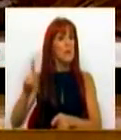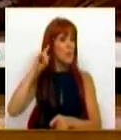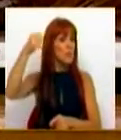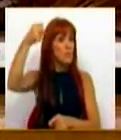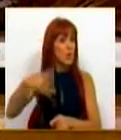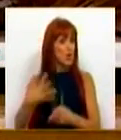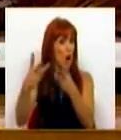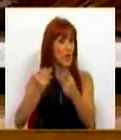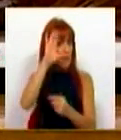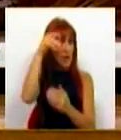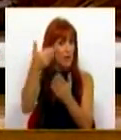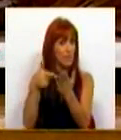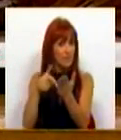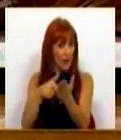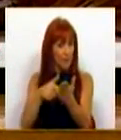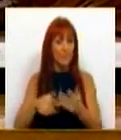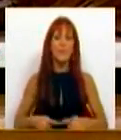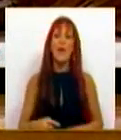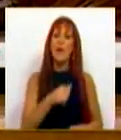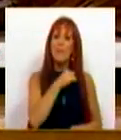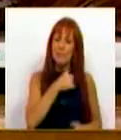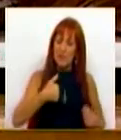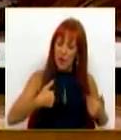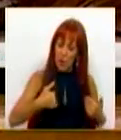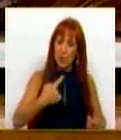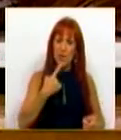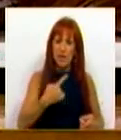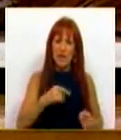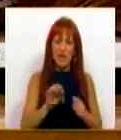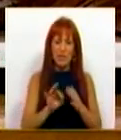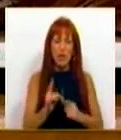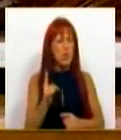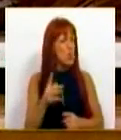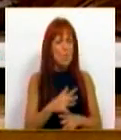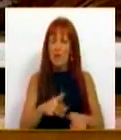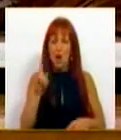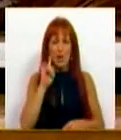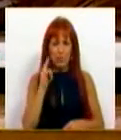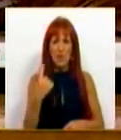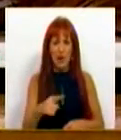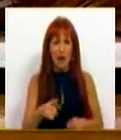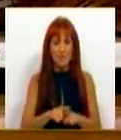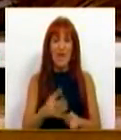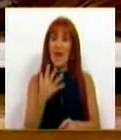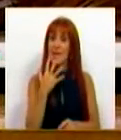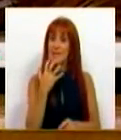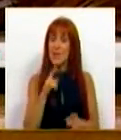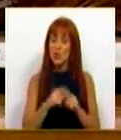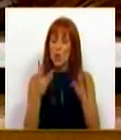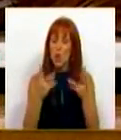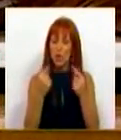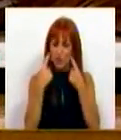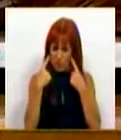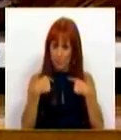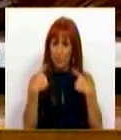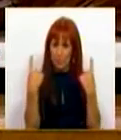prioridades do Orçamento de Estado. Permitam-me que refira um aspecto da maior importância: o rigor das contas